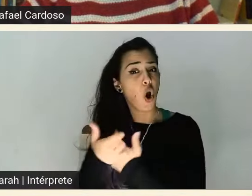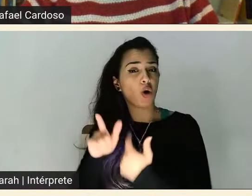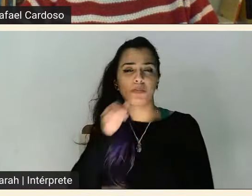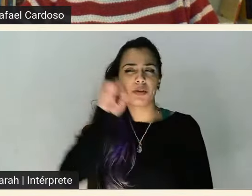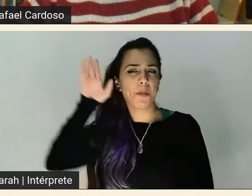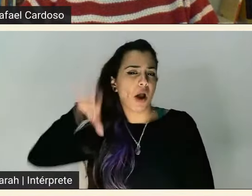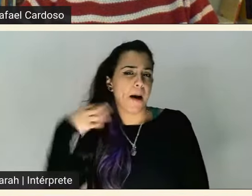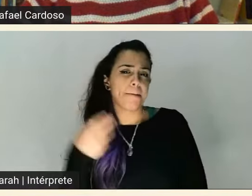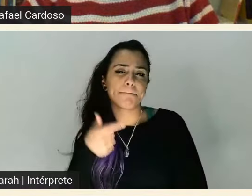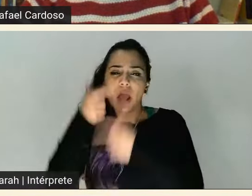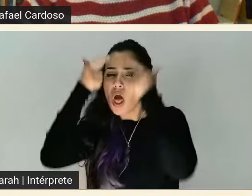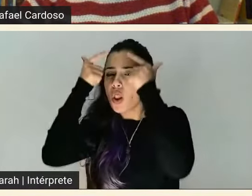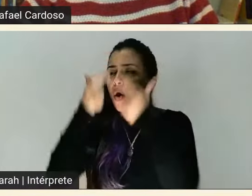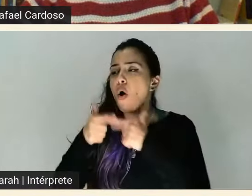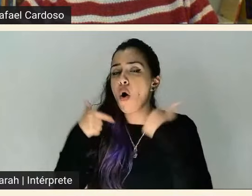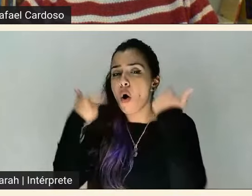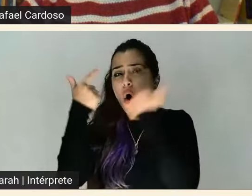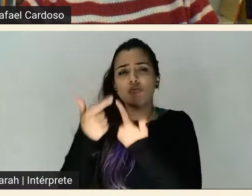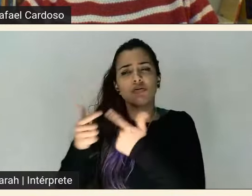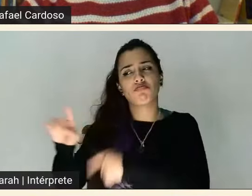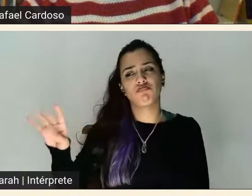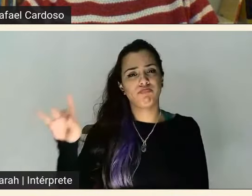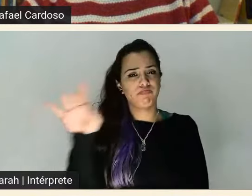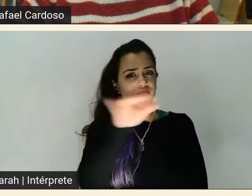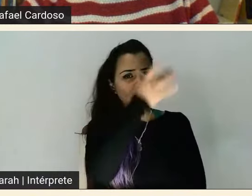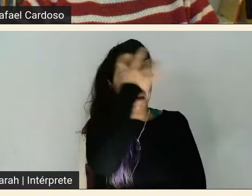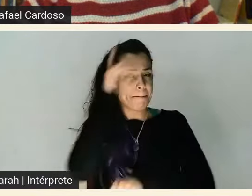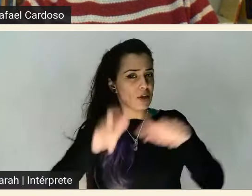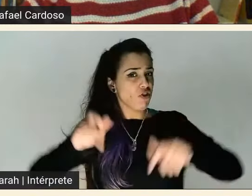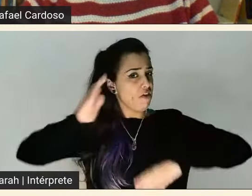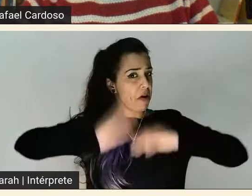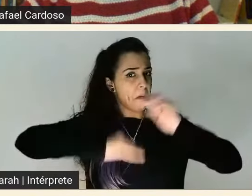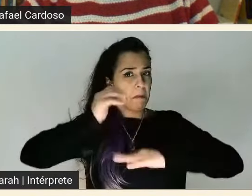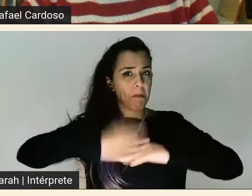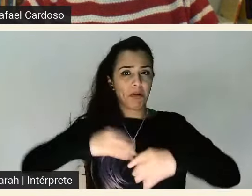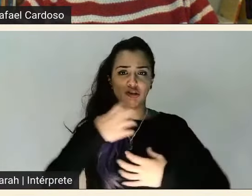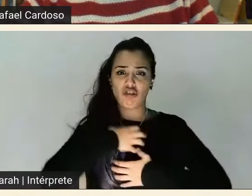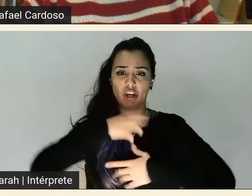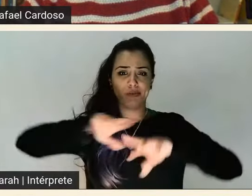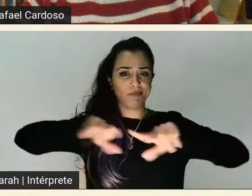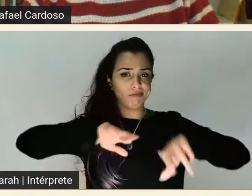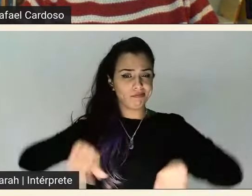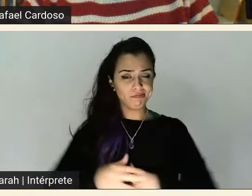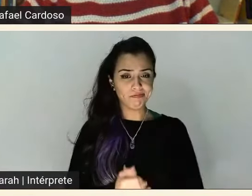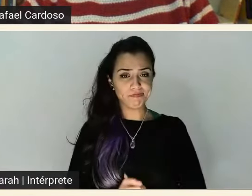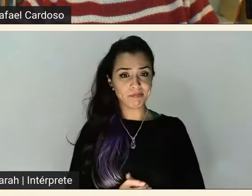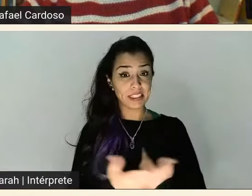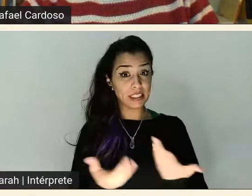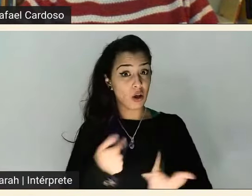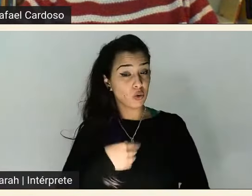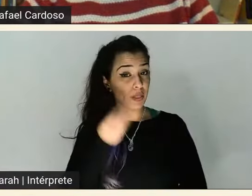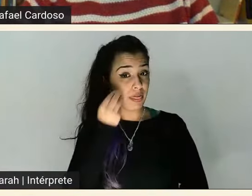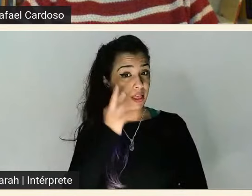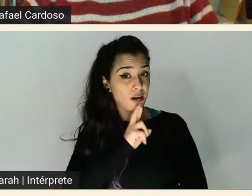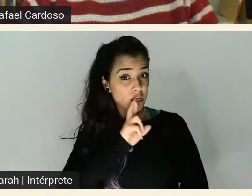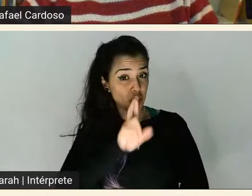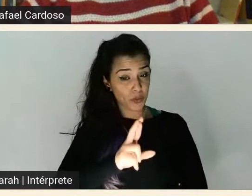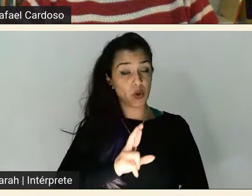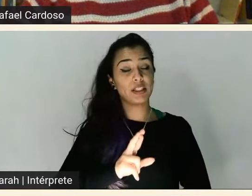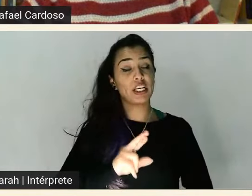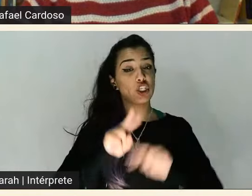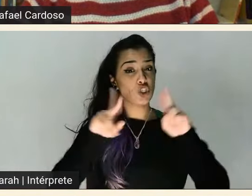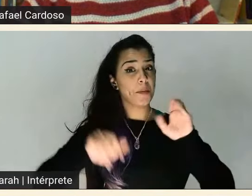rosto, e da própria cor. Eu vou responder a partir, então, dessa produção de mulheres